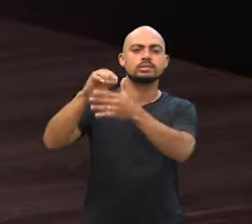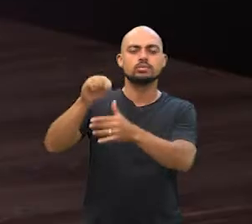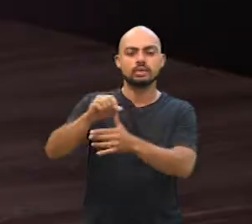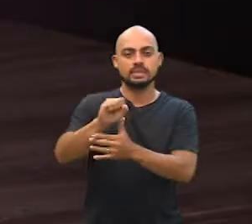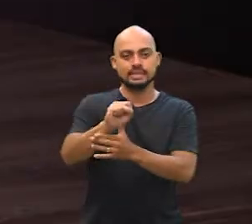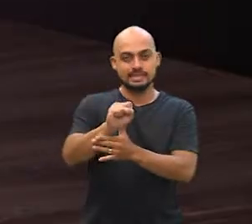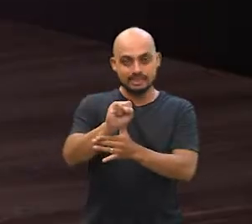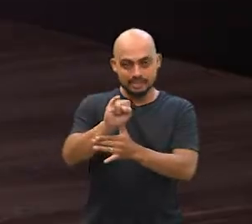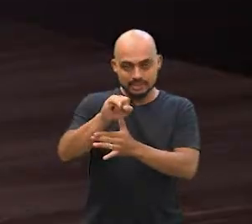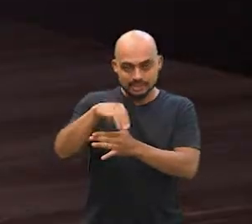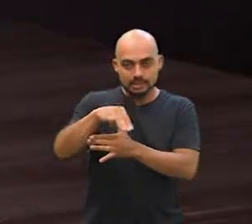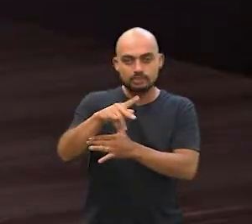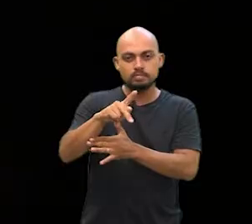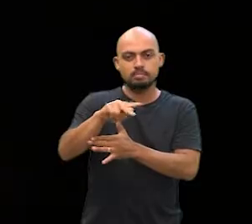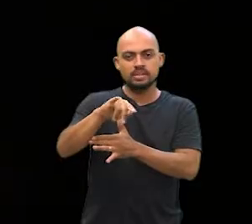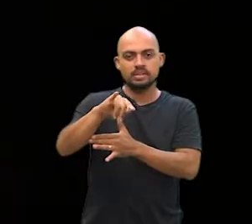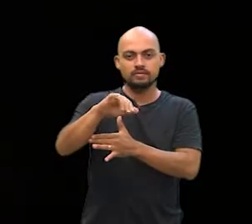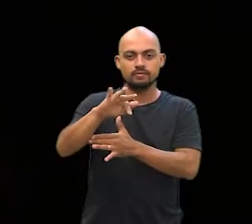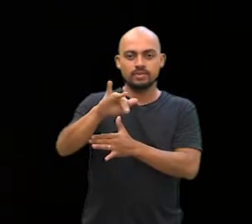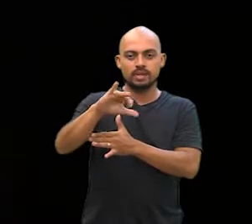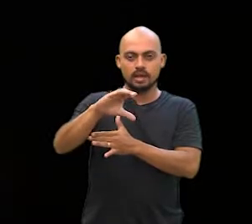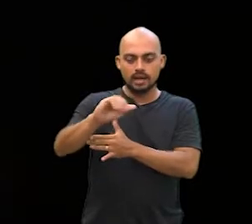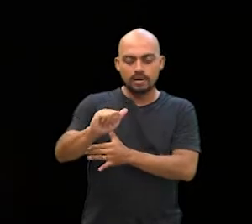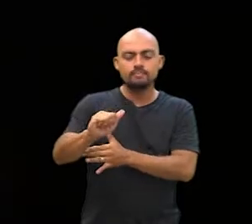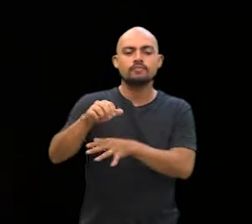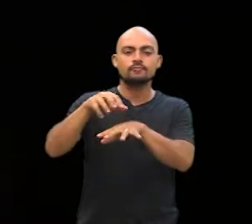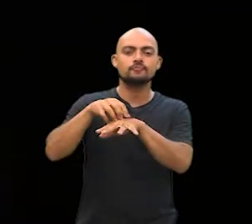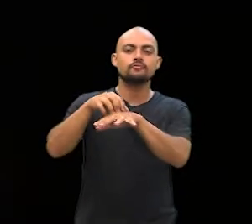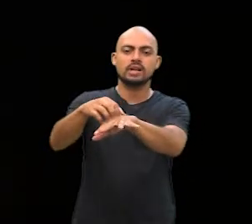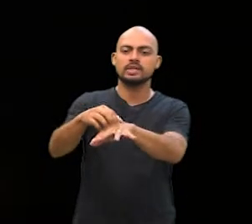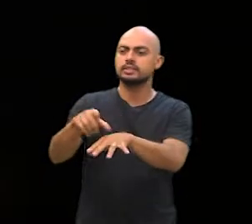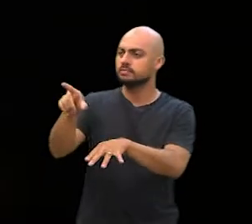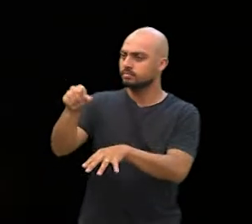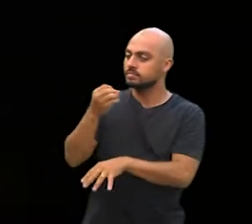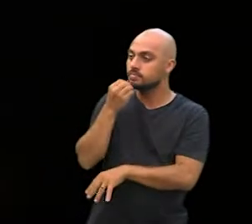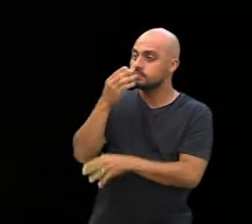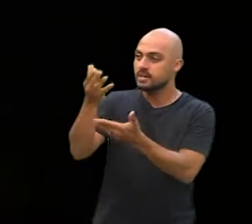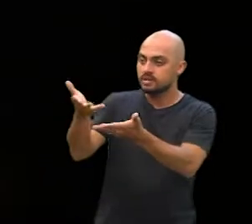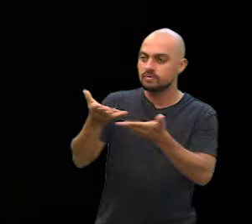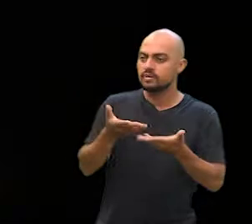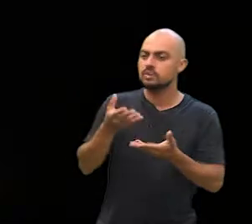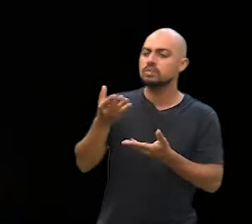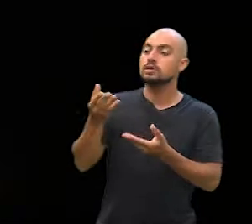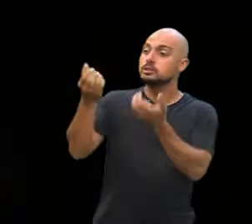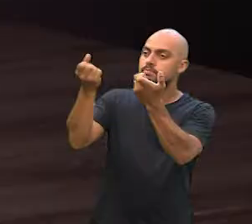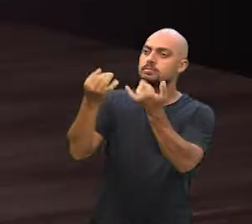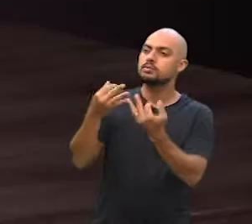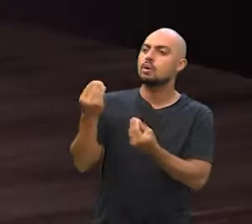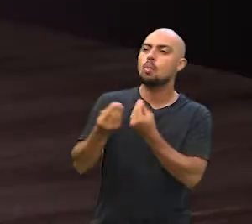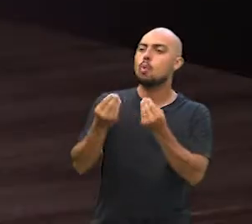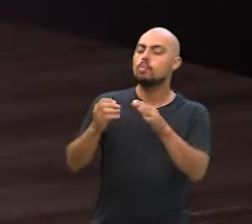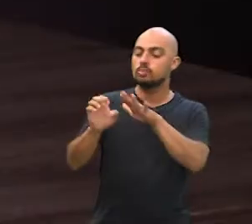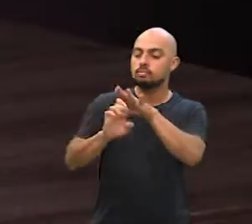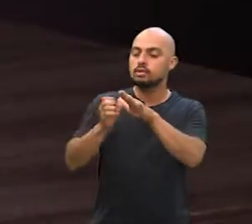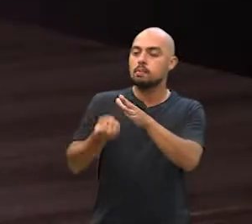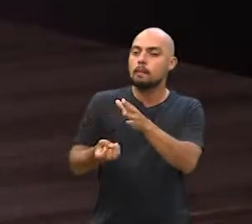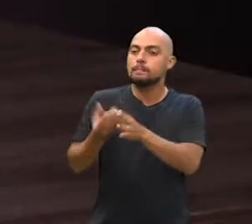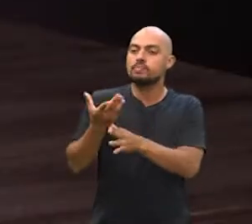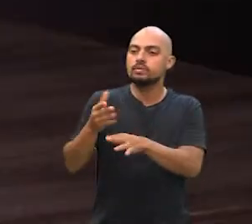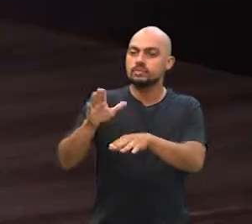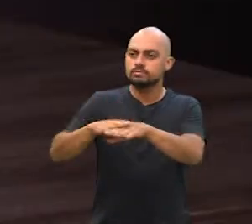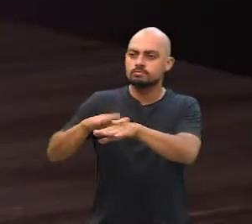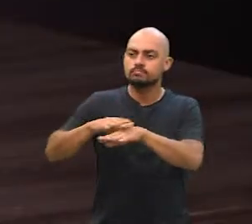Fretes. Eduardo, seja bem-vindo. Conta para nós primeiro como surgiu a empresa, qual foi essa ideia de usar